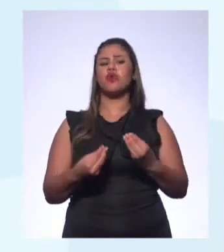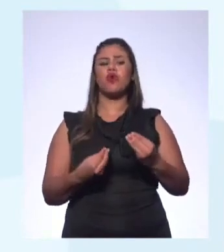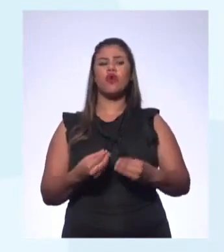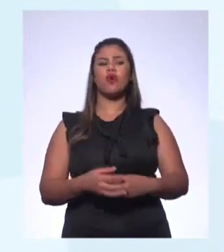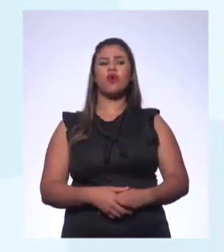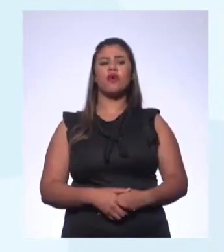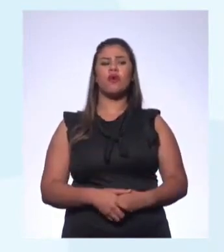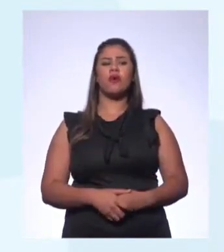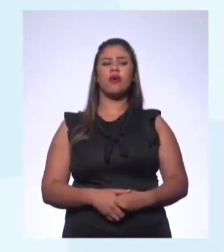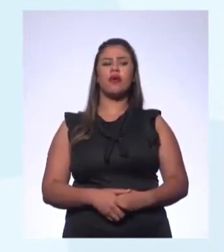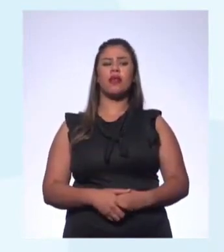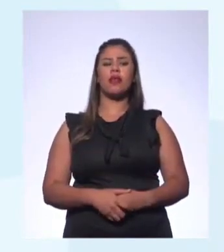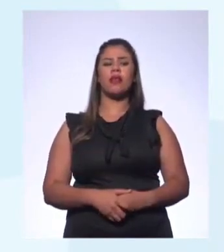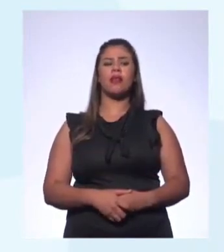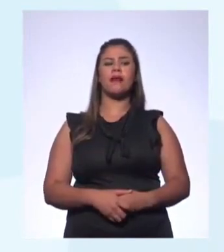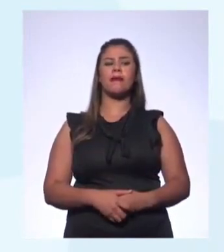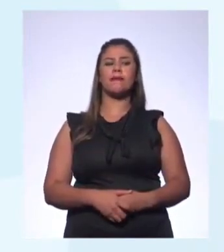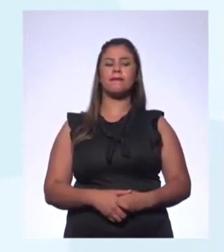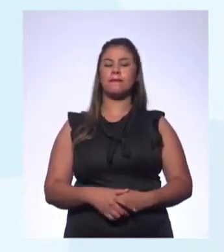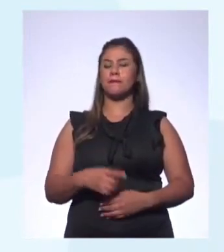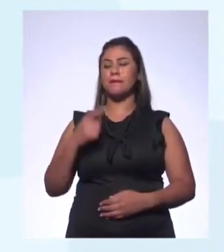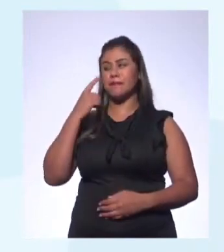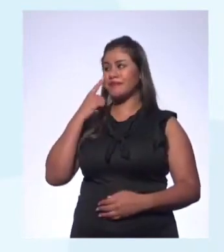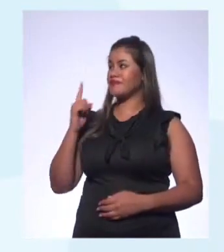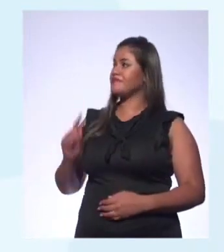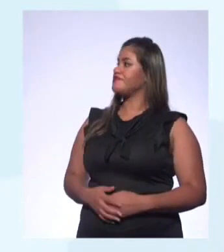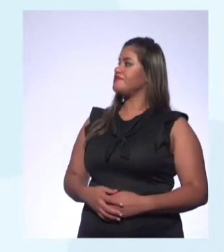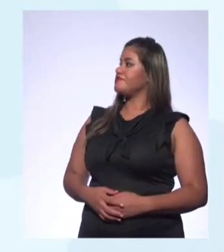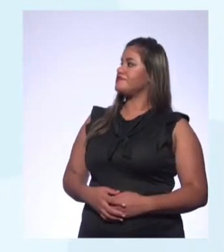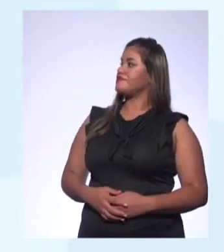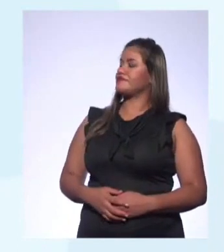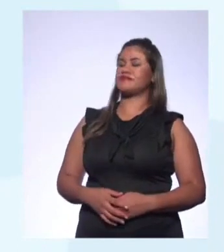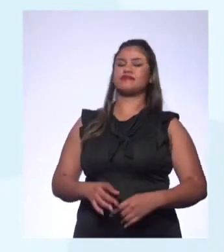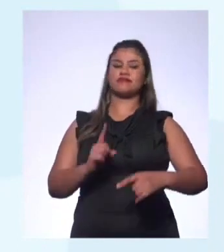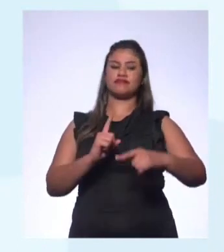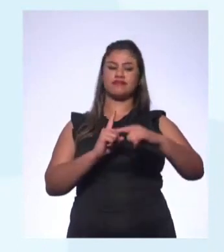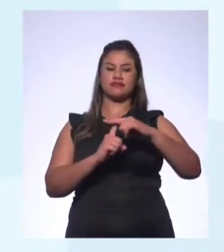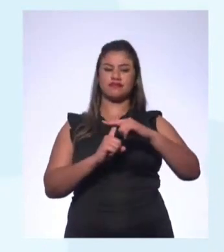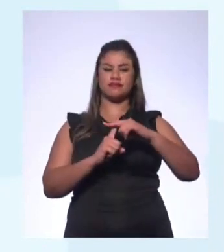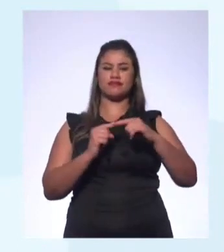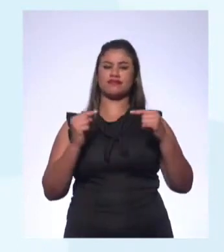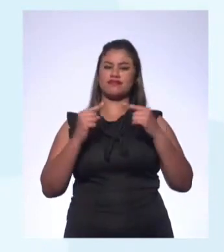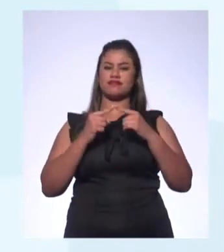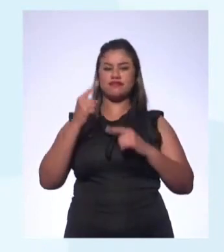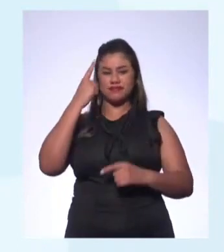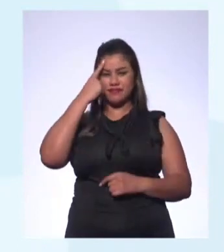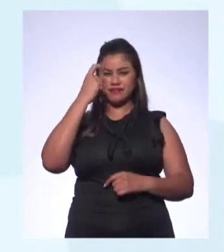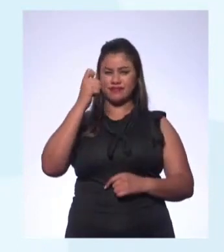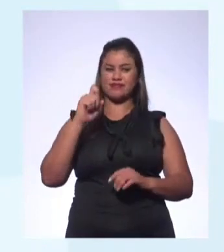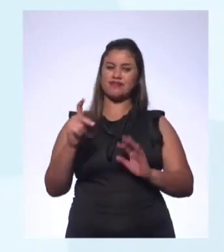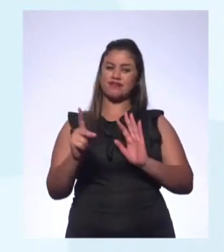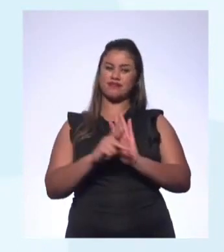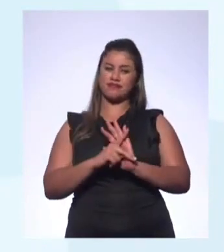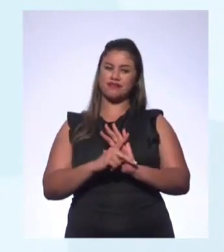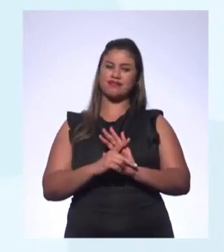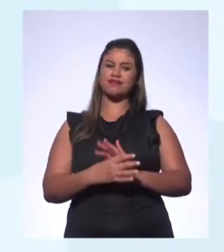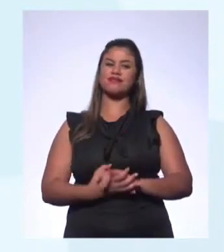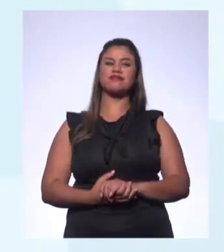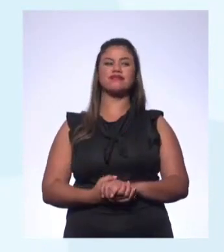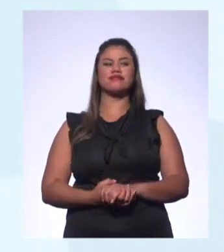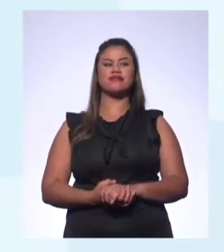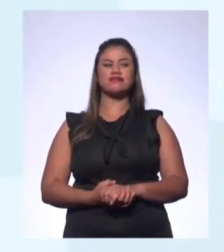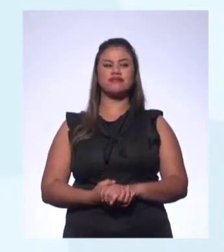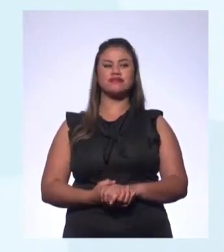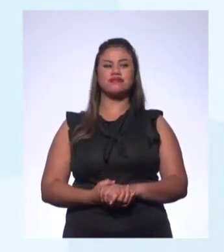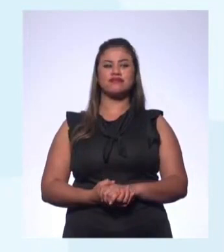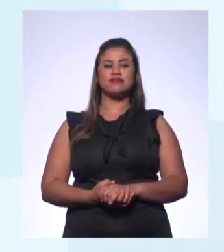uso um sinalzinho de mais, certo? Que é para conectar uma... Então, eu tenho toda essa ideia aqui que vocês estão vendo para colocar